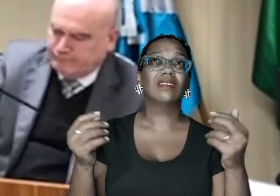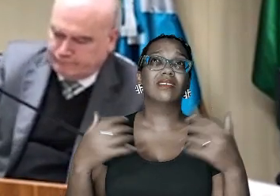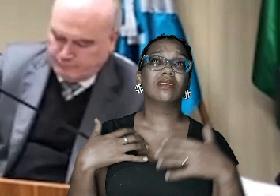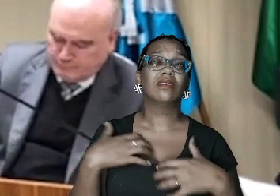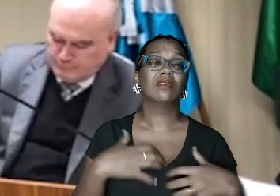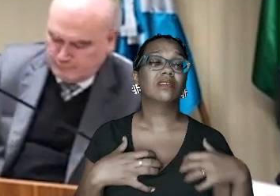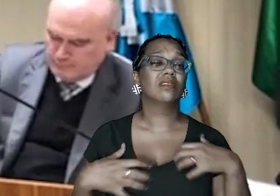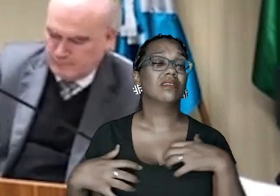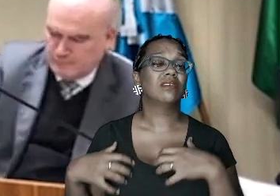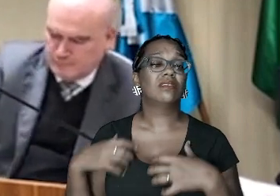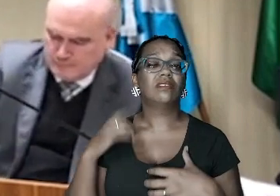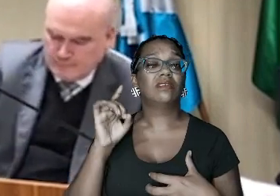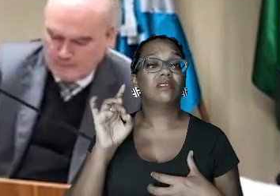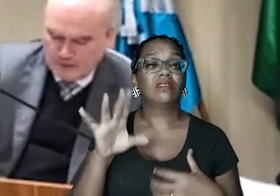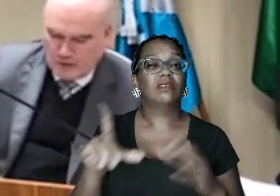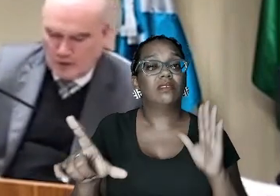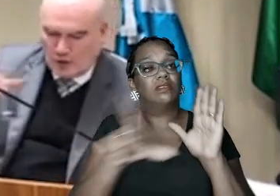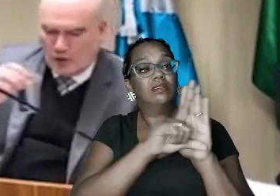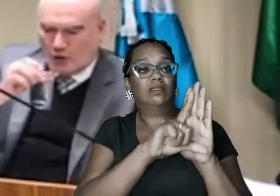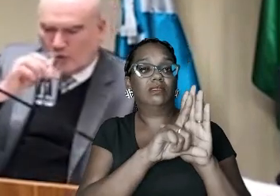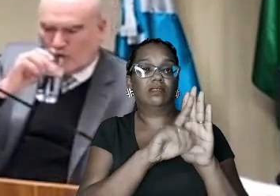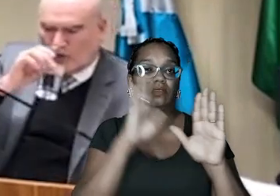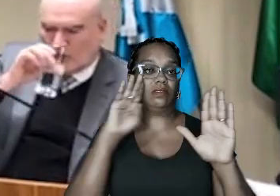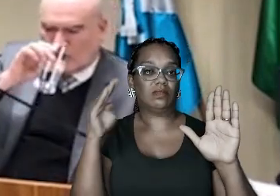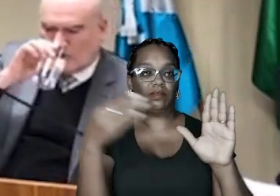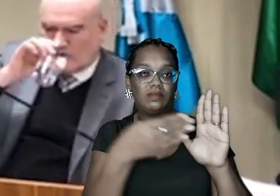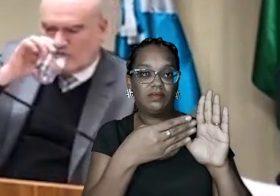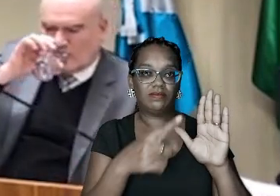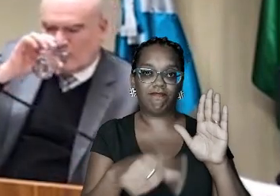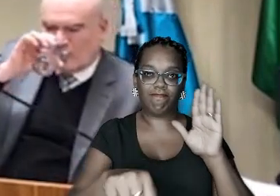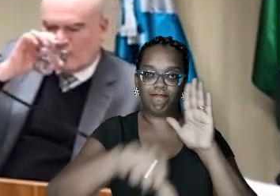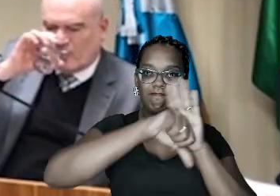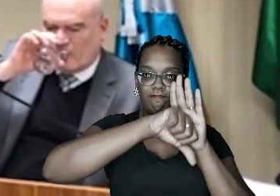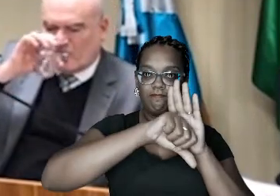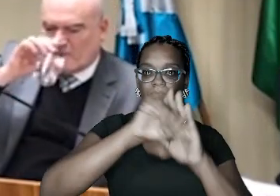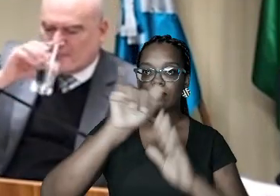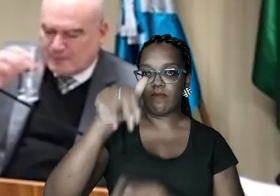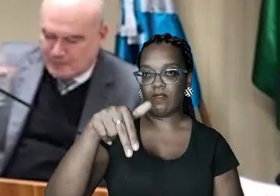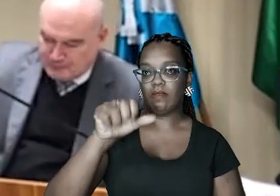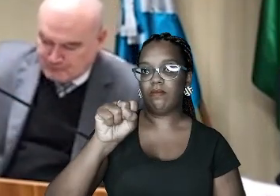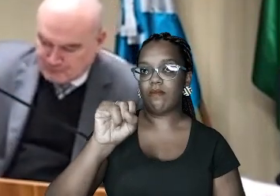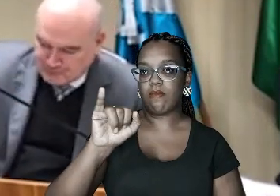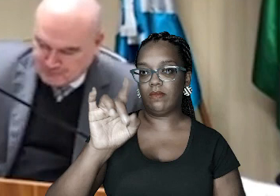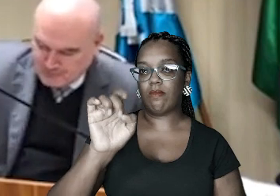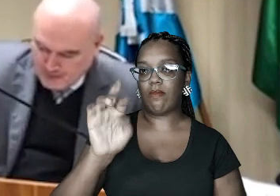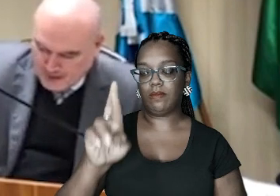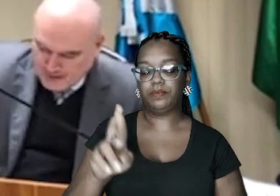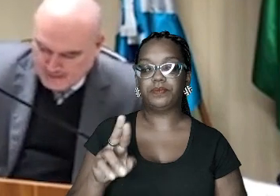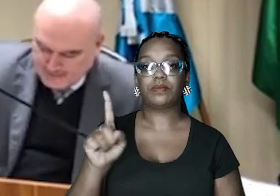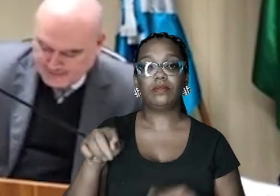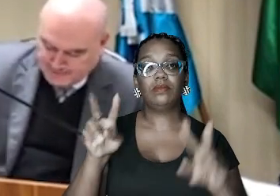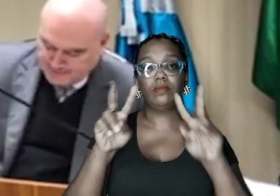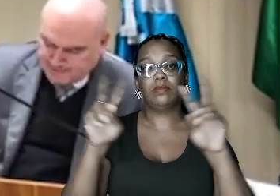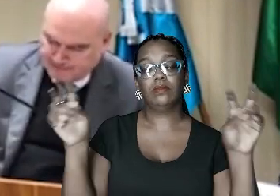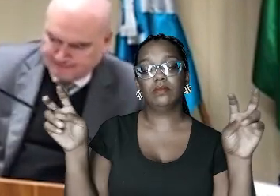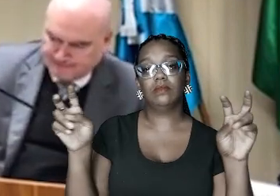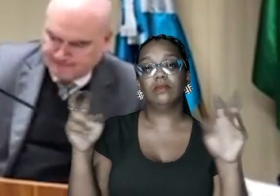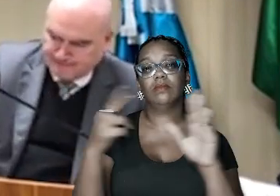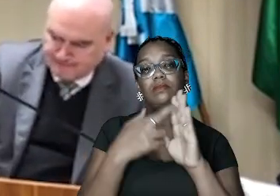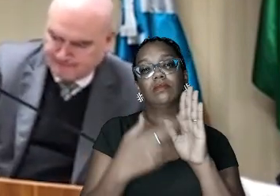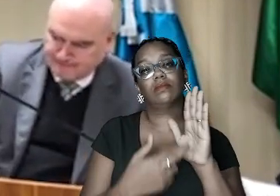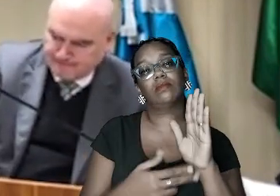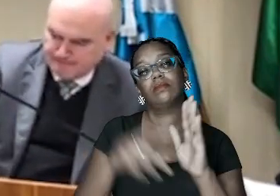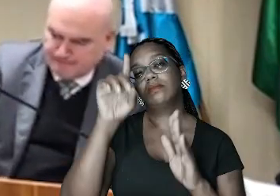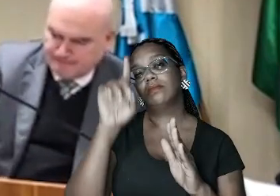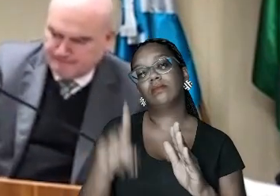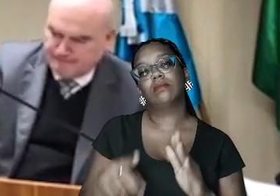essa lei especificamente né esse crime do Sider trainer especificamente que a questão dessas das normas de direito penal que